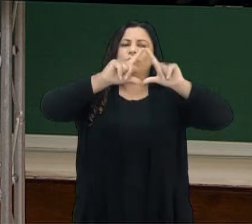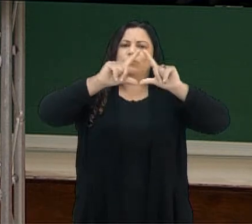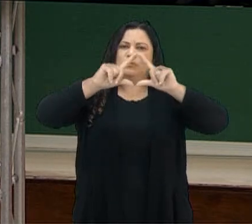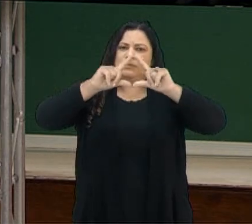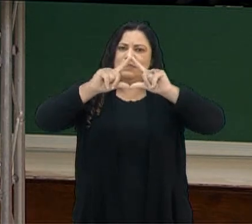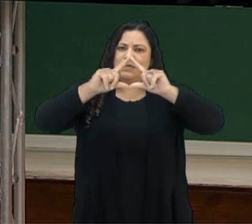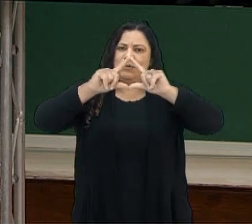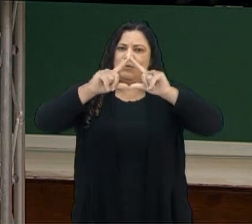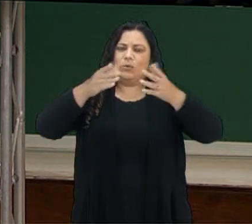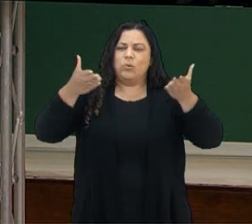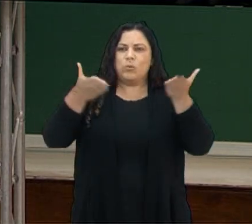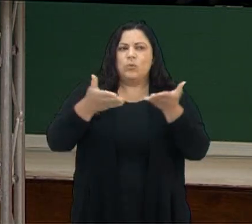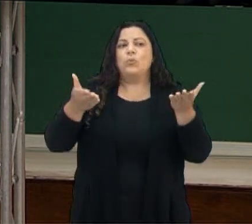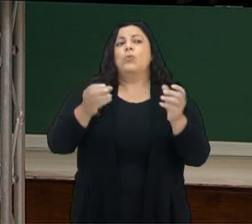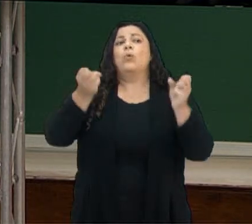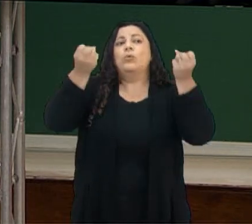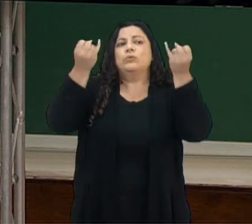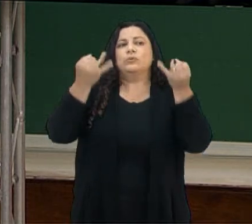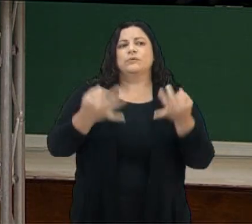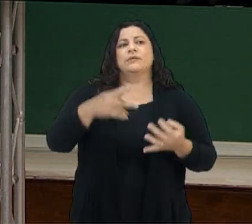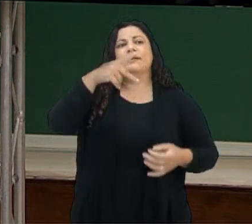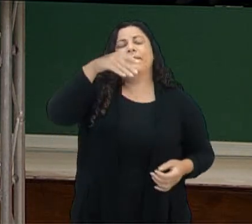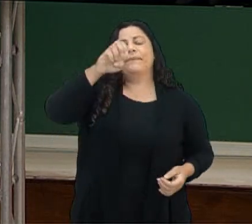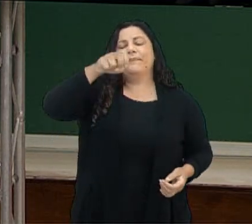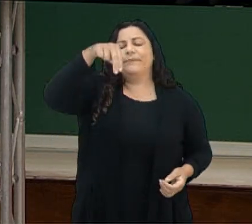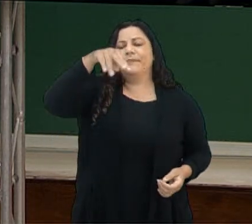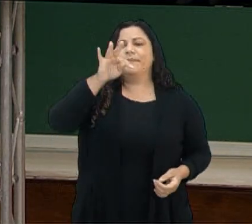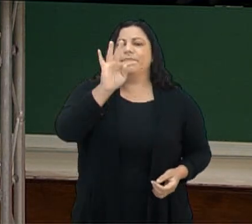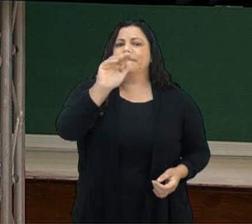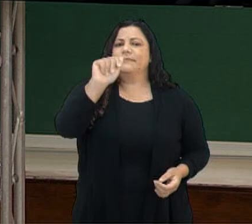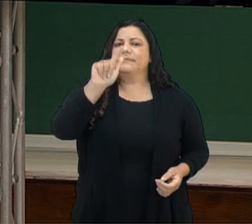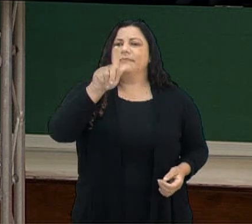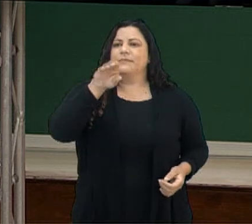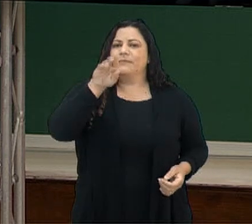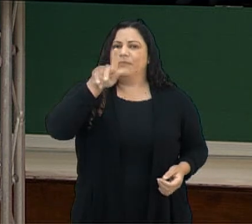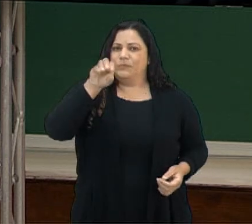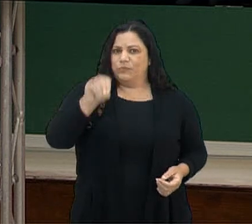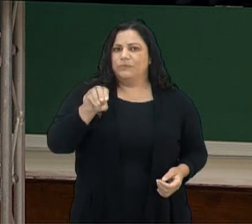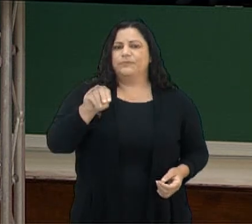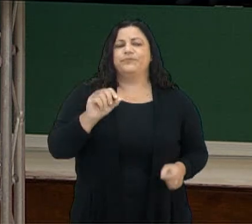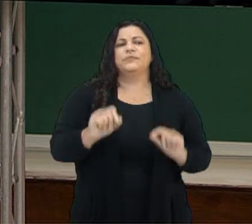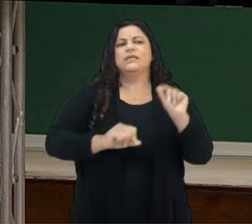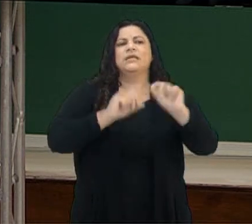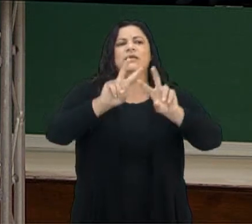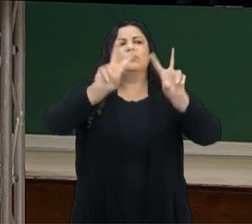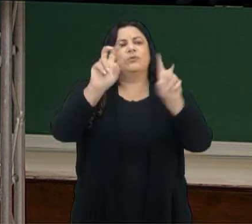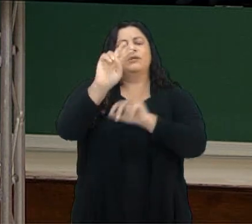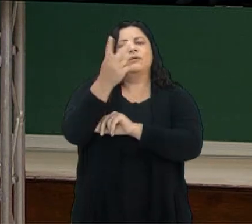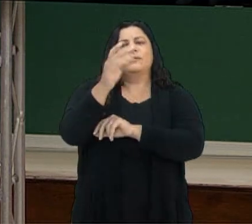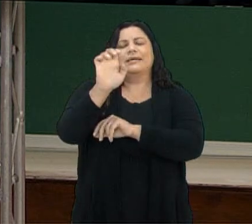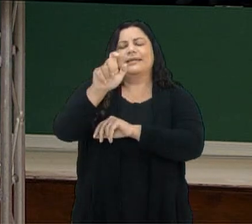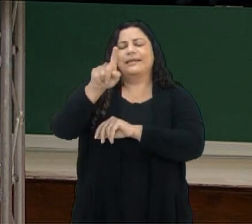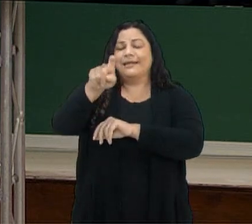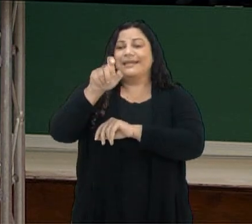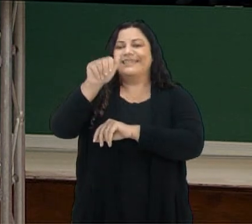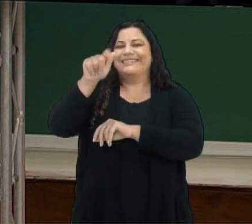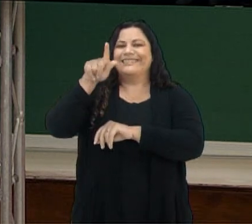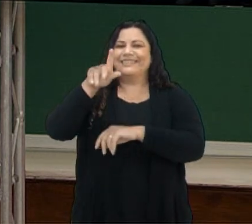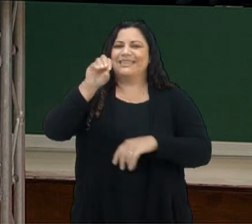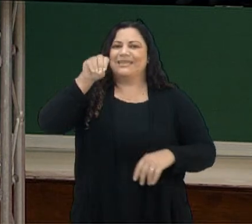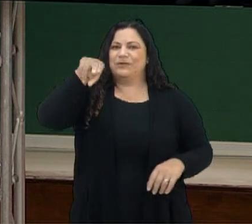pentágono. Hoje nós vamos falar um pouquinho mais sobre a área do pentágono e também sobre a área do hexágono, certo? Então, vamos dar uma olhadinha